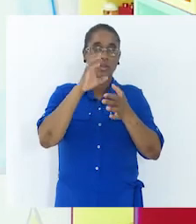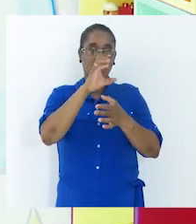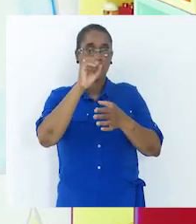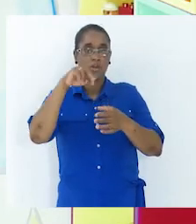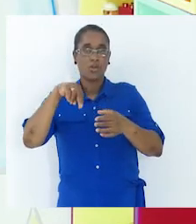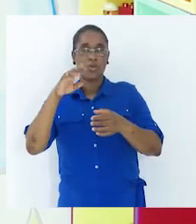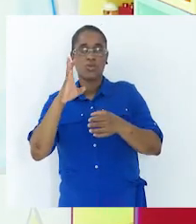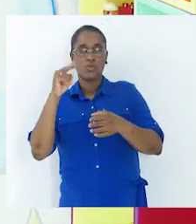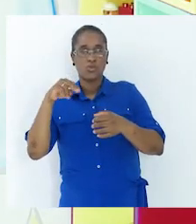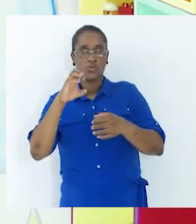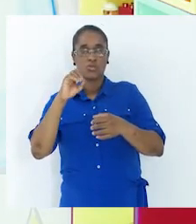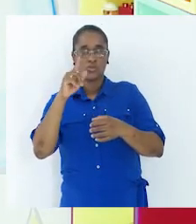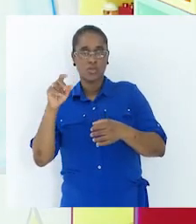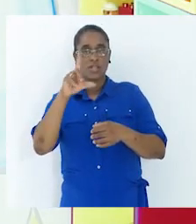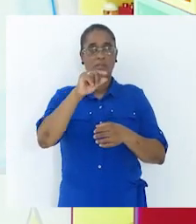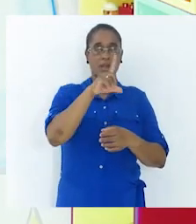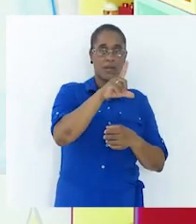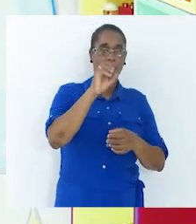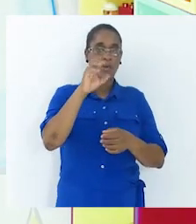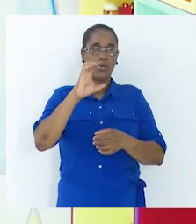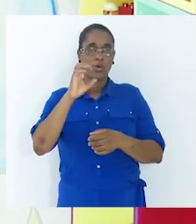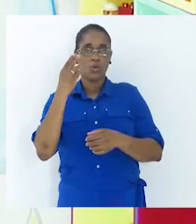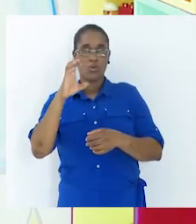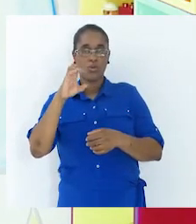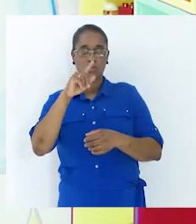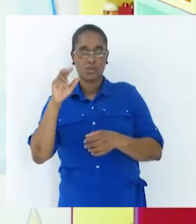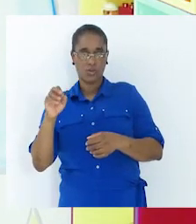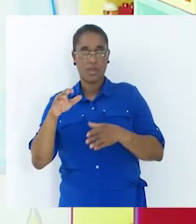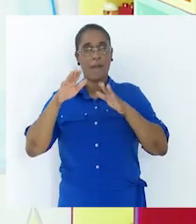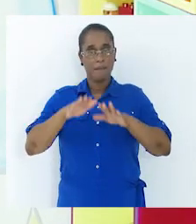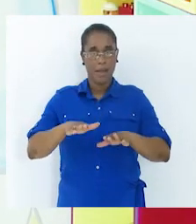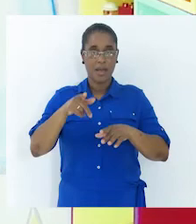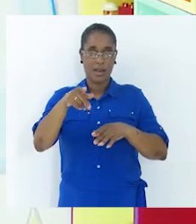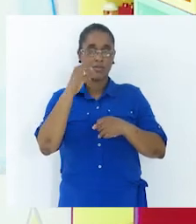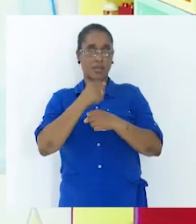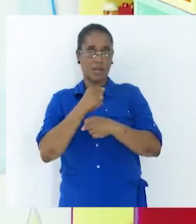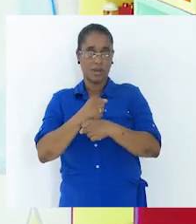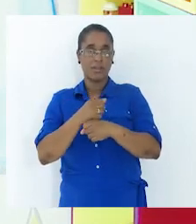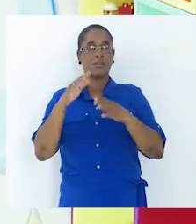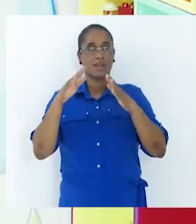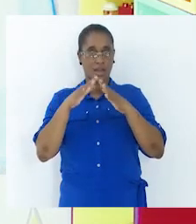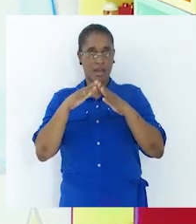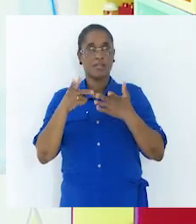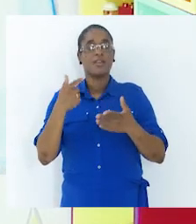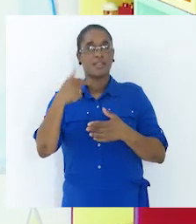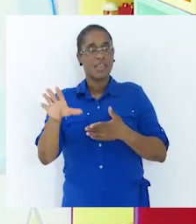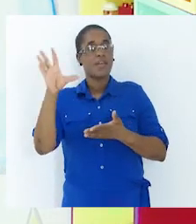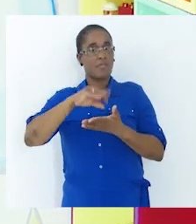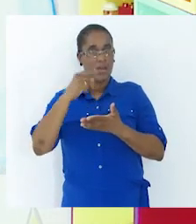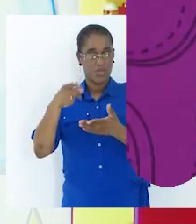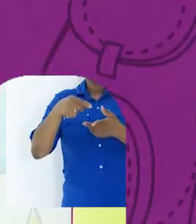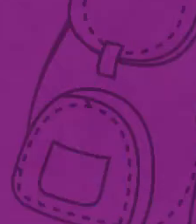e locuções. Então, para o trabalho de casa ainda, temos mais um